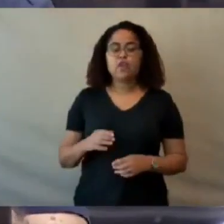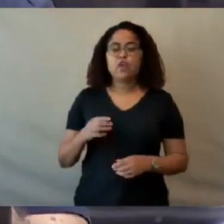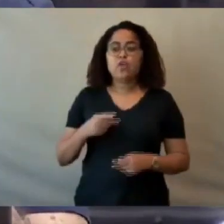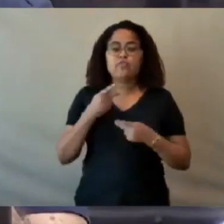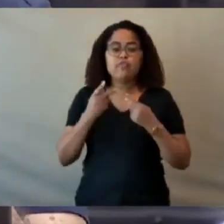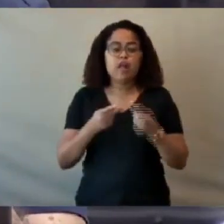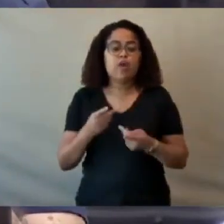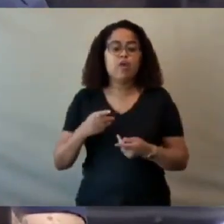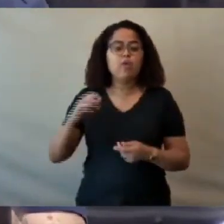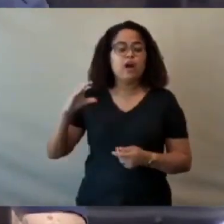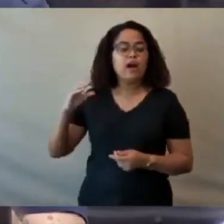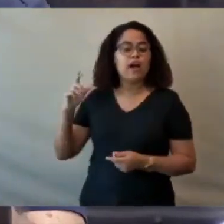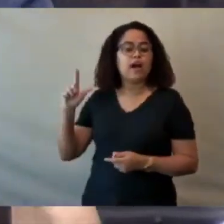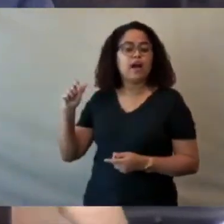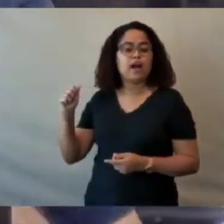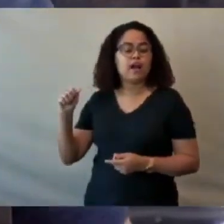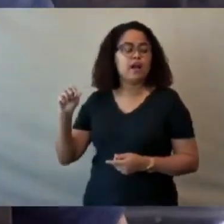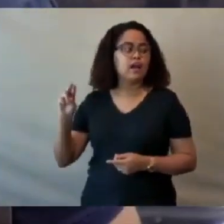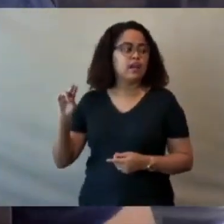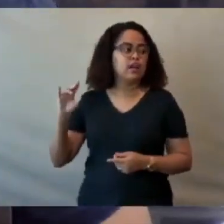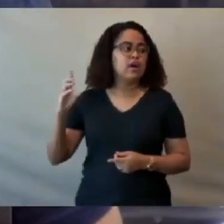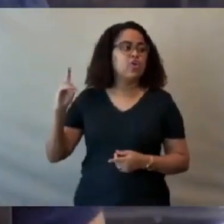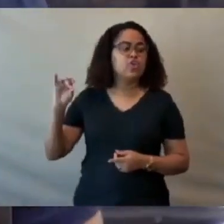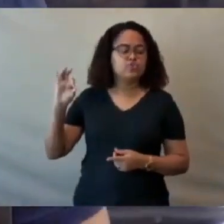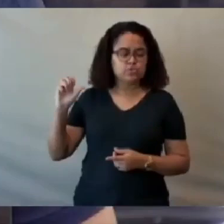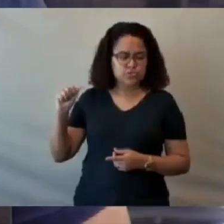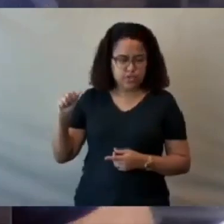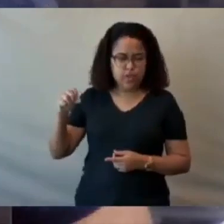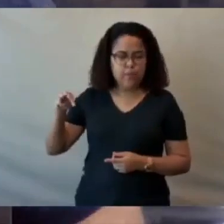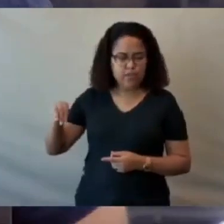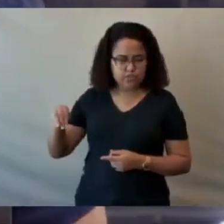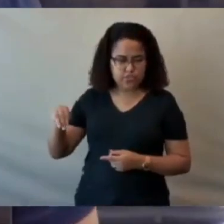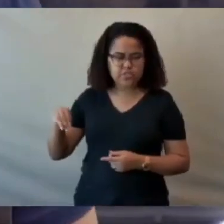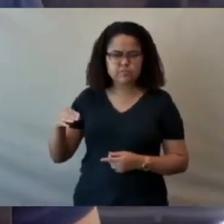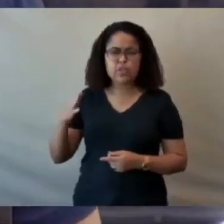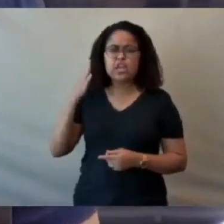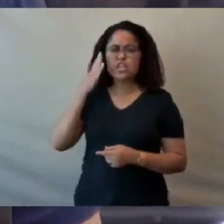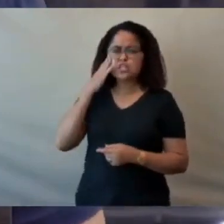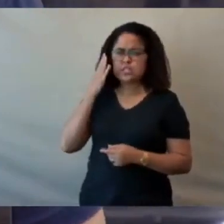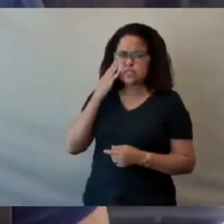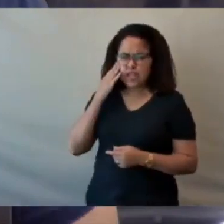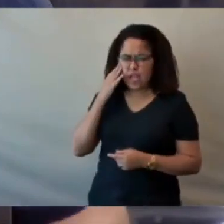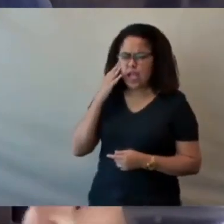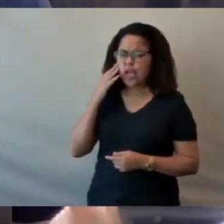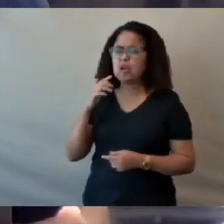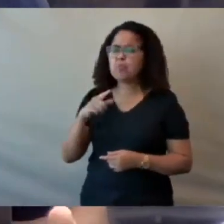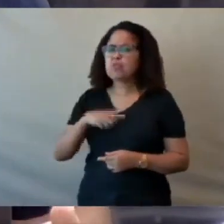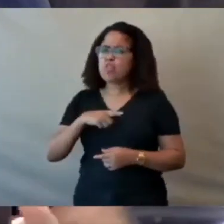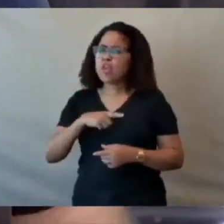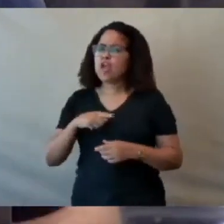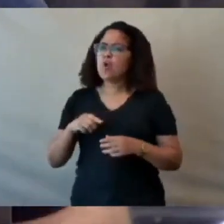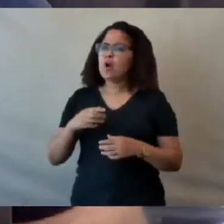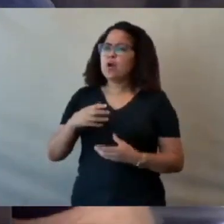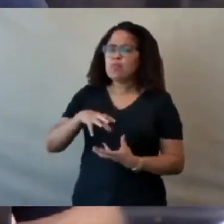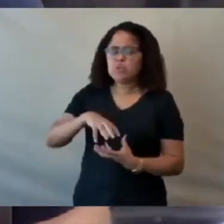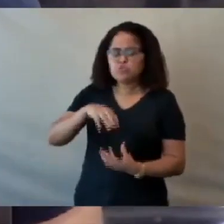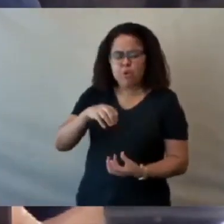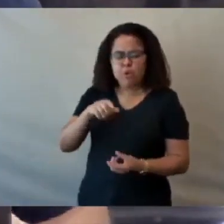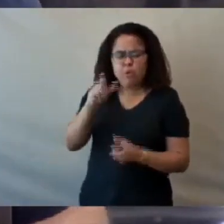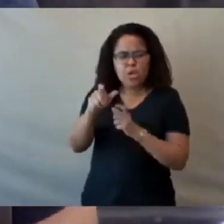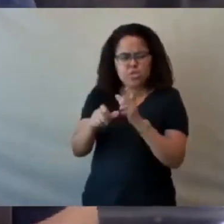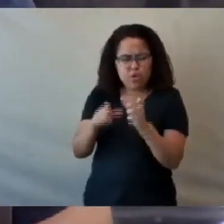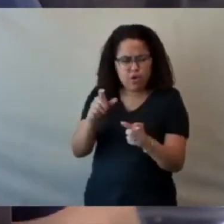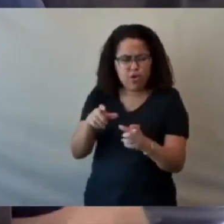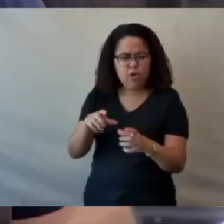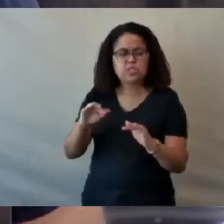a gente sabe que as pessoas que têm na família uma pessoa idosa e precisa de cuidados e às vezes a própria família não